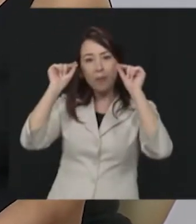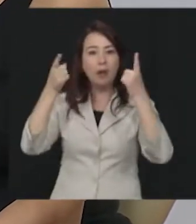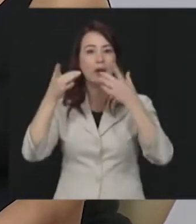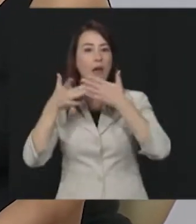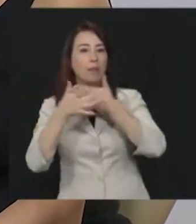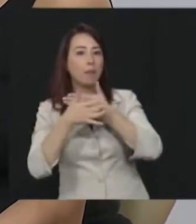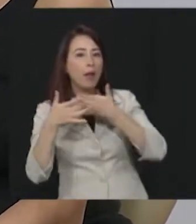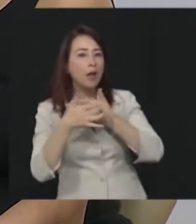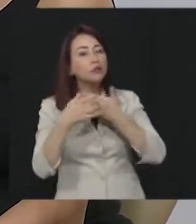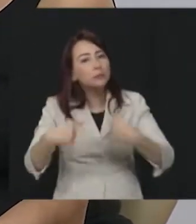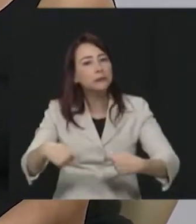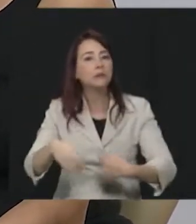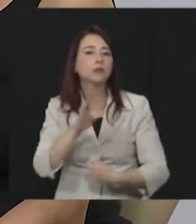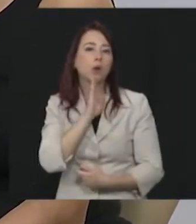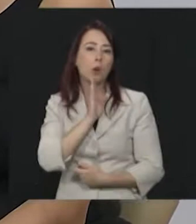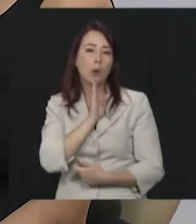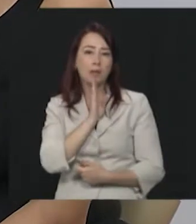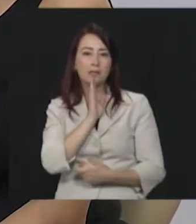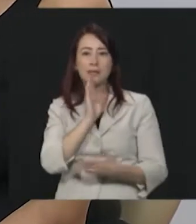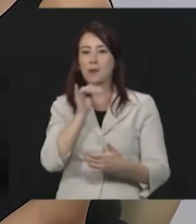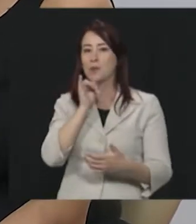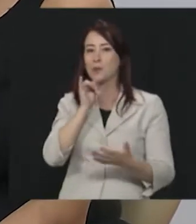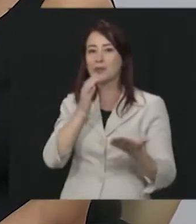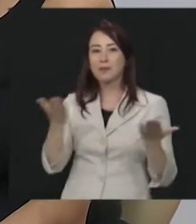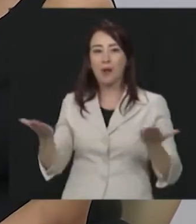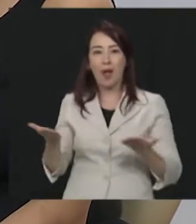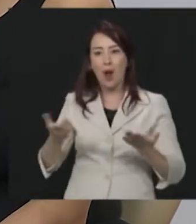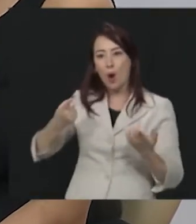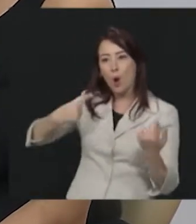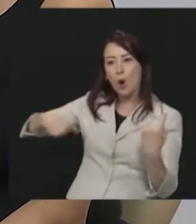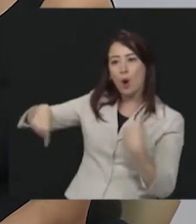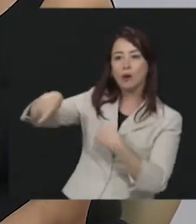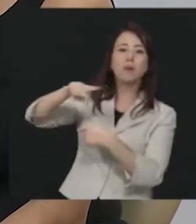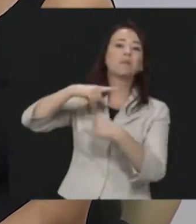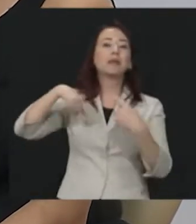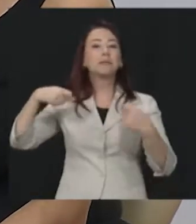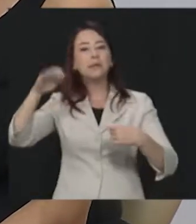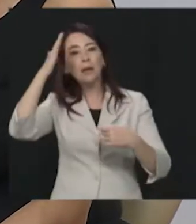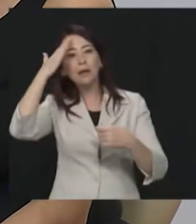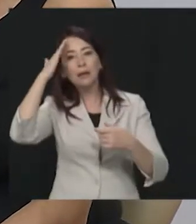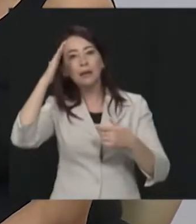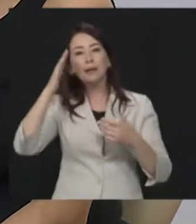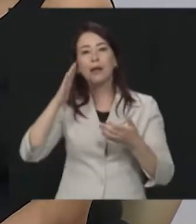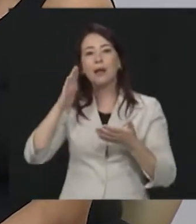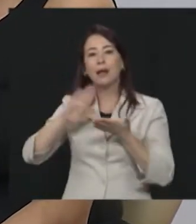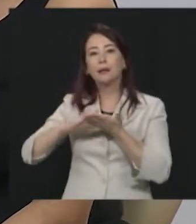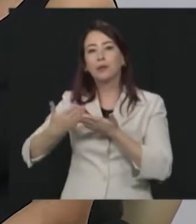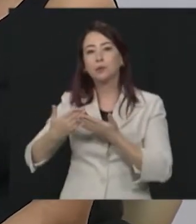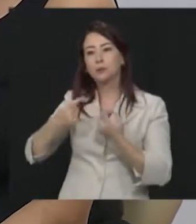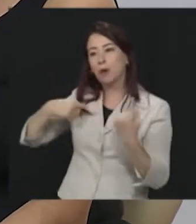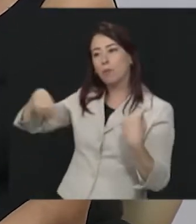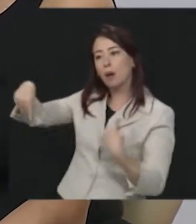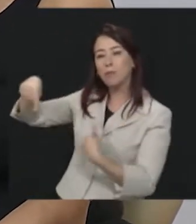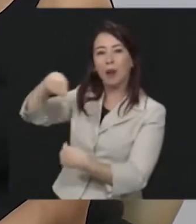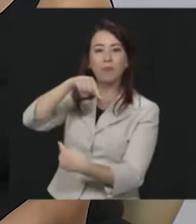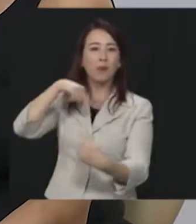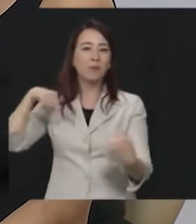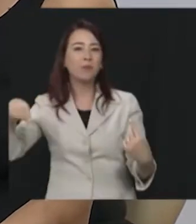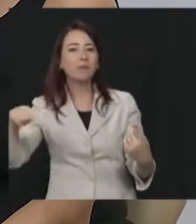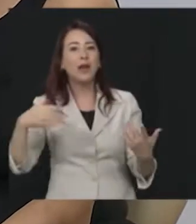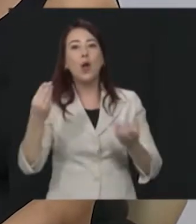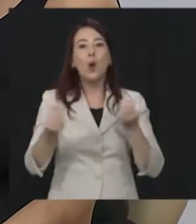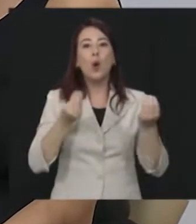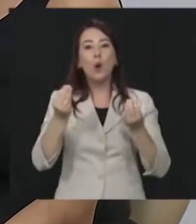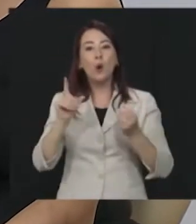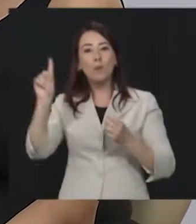essa realidade, que, por exemplo, isso que a gente está fazendo aqui, o tempo da tradução, a espera, um fala, o outro traduz, essa realidade do SUS